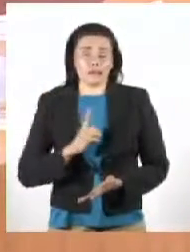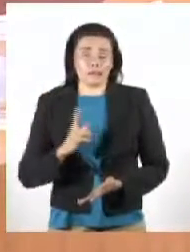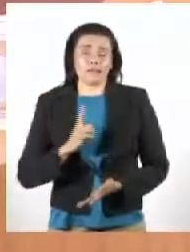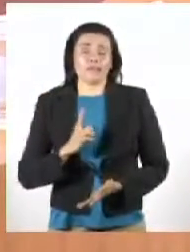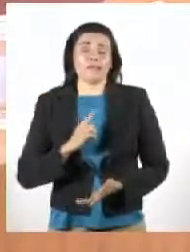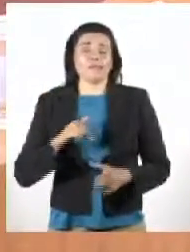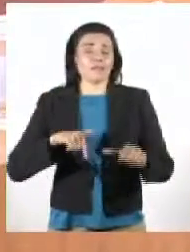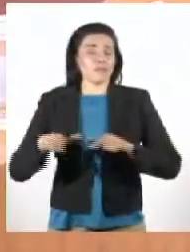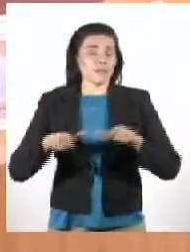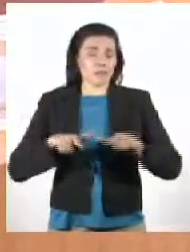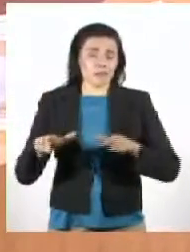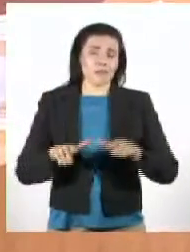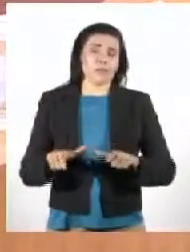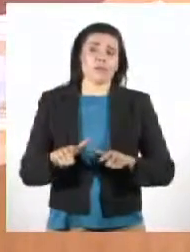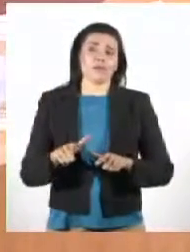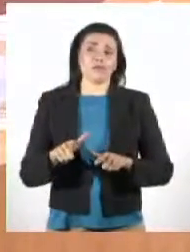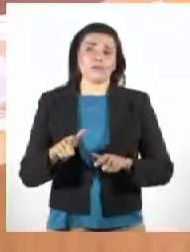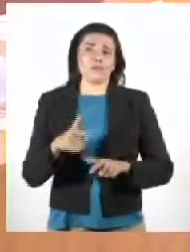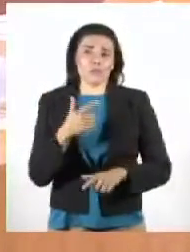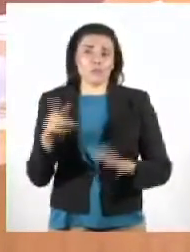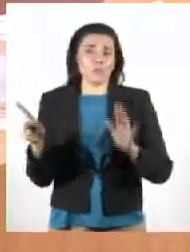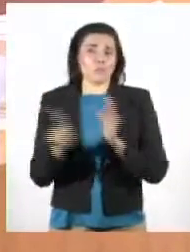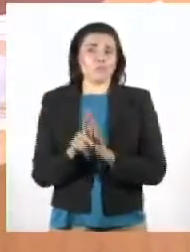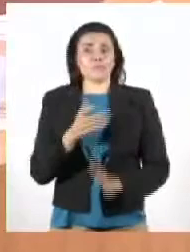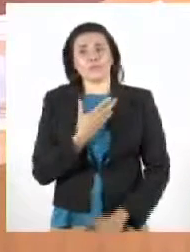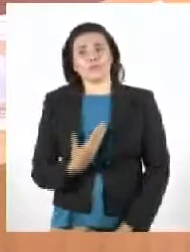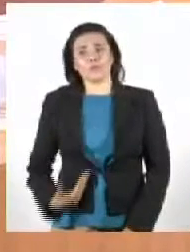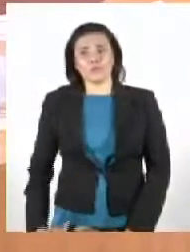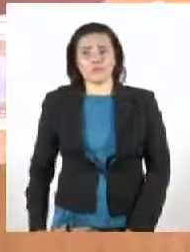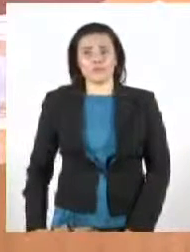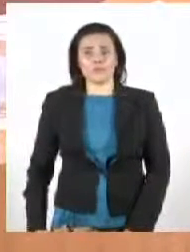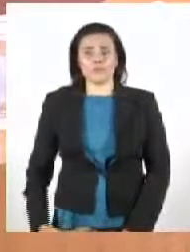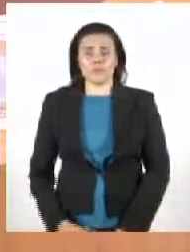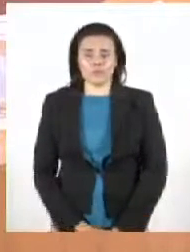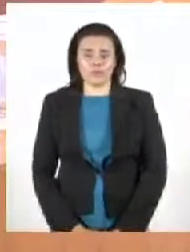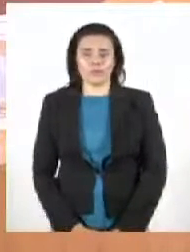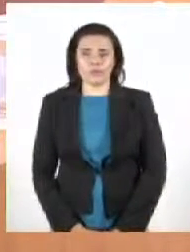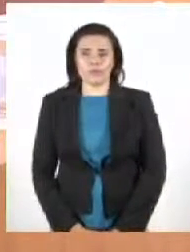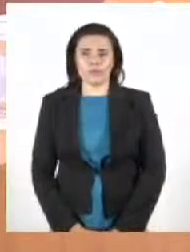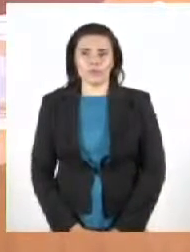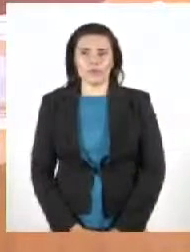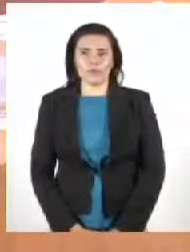Por que que ele não fala? Por que que ele não rebate de forma técnica?